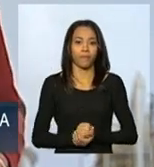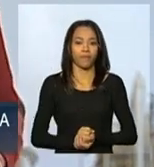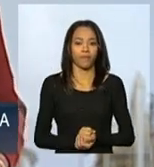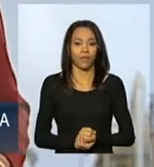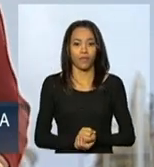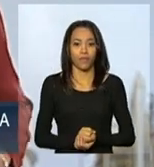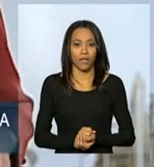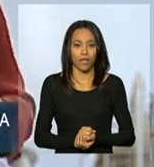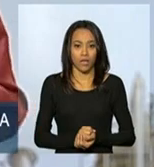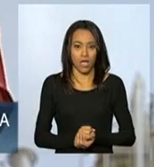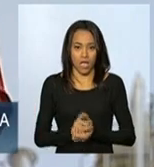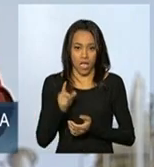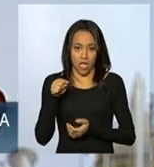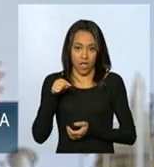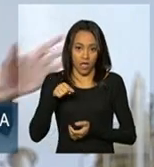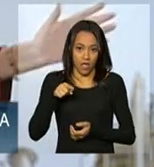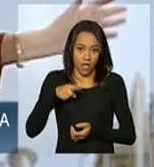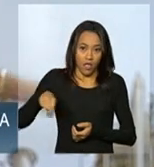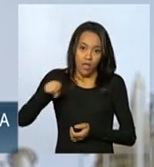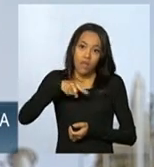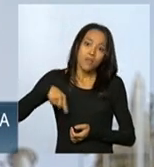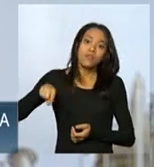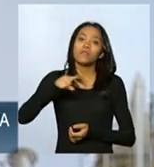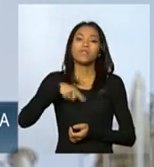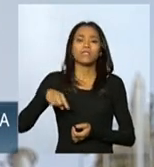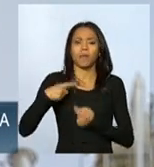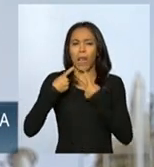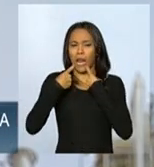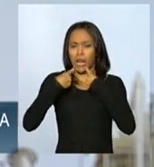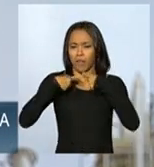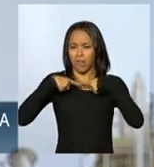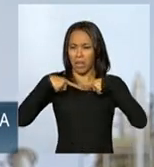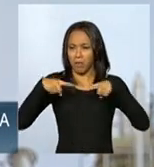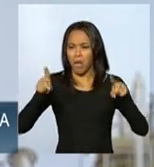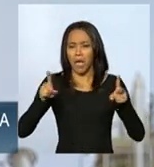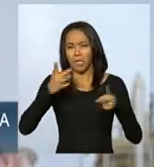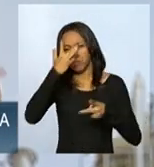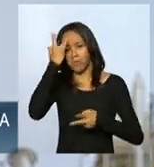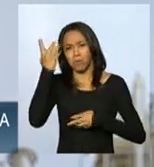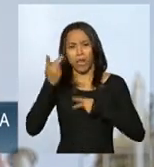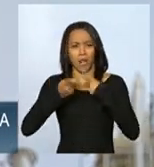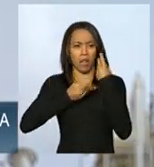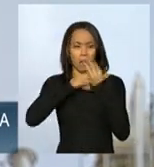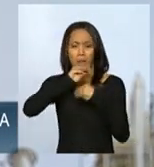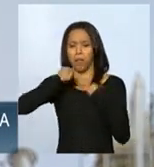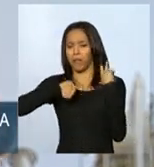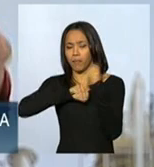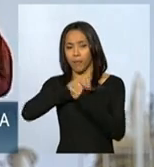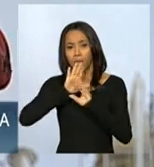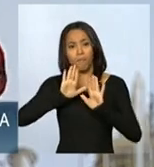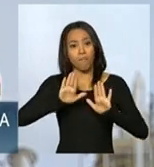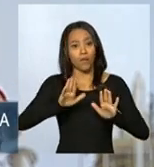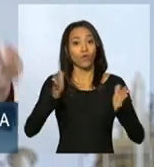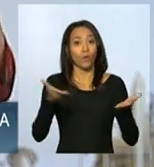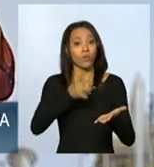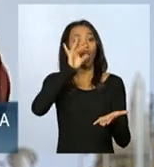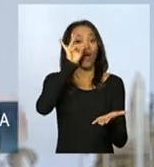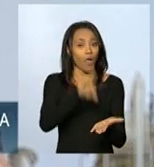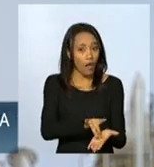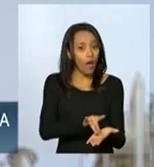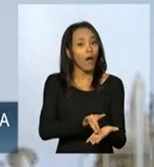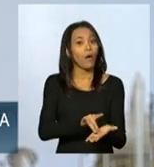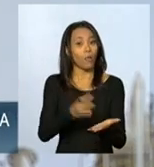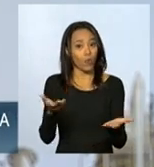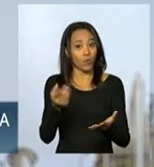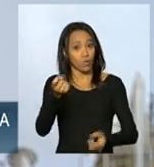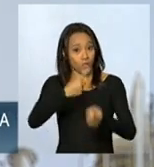esse exame, que foi muito criticado mas que hoje é uma realidade de